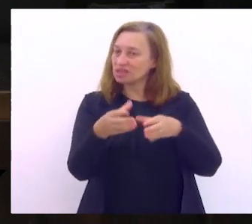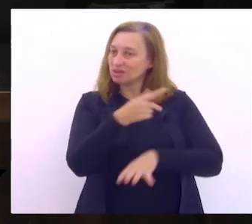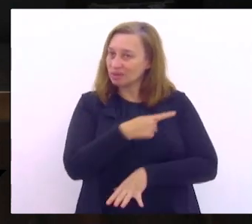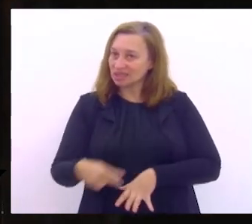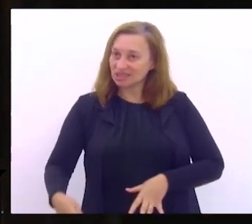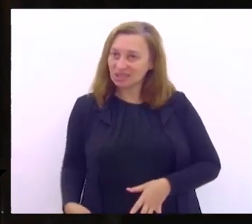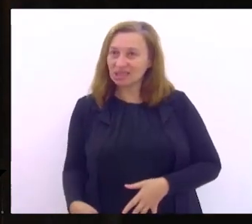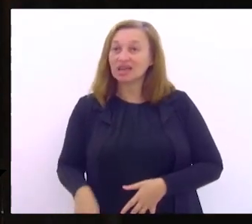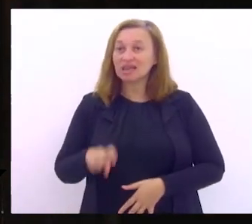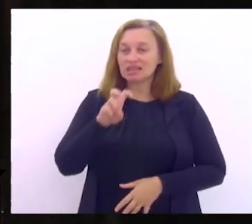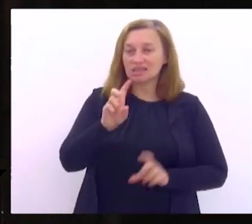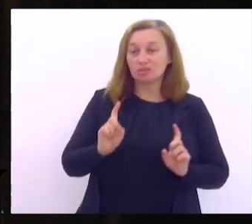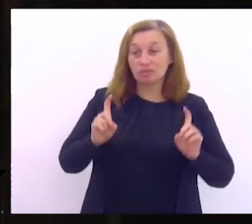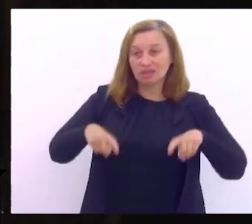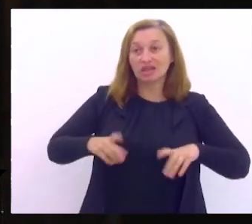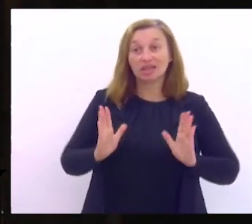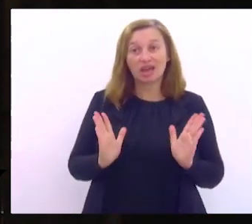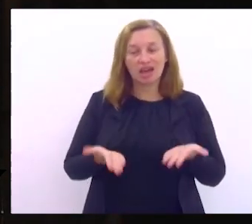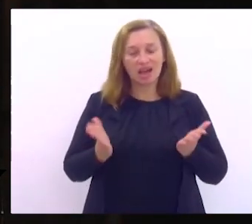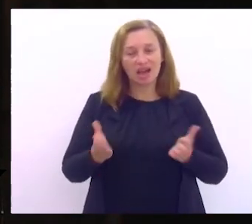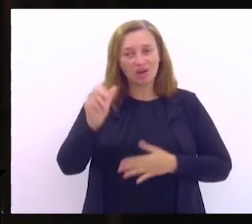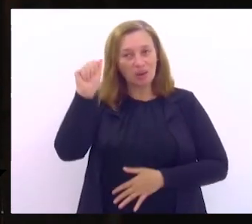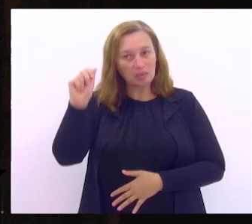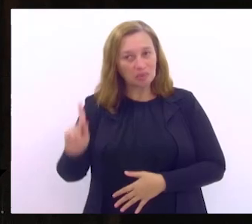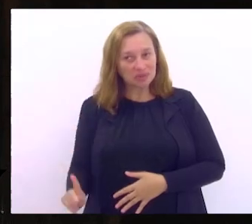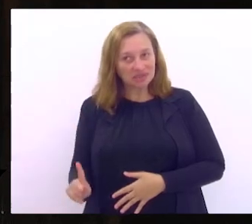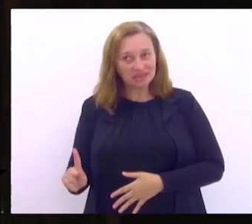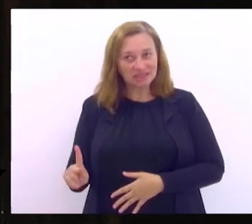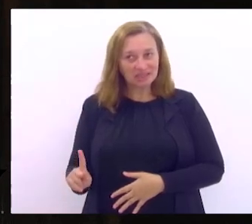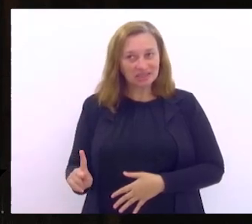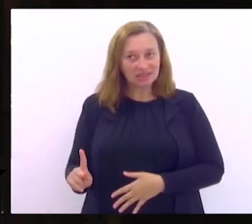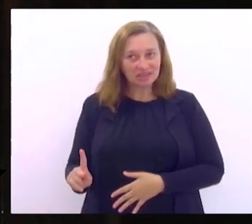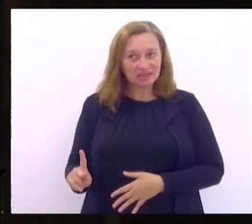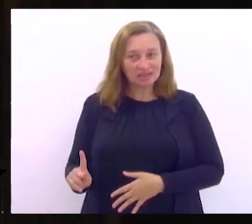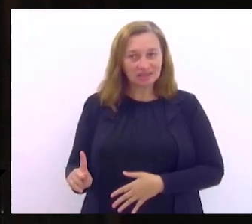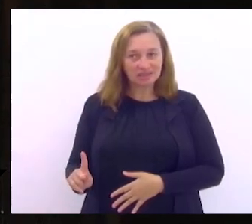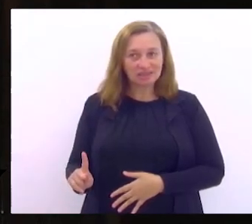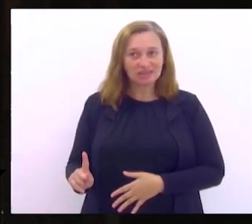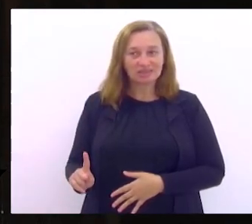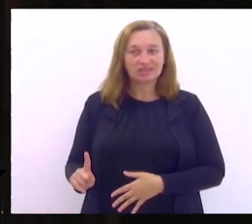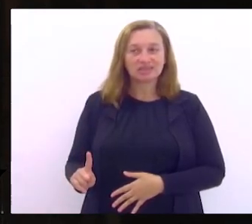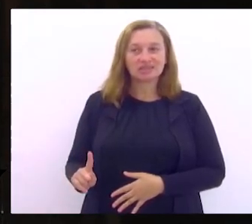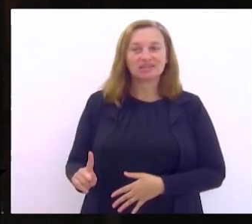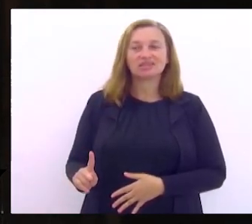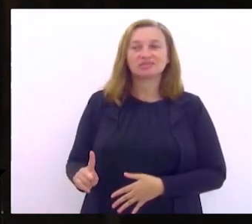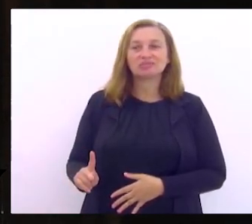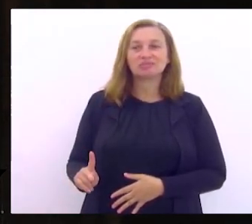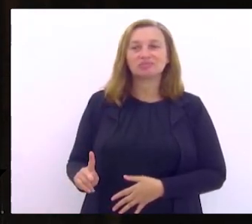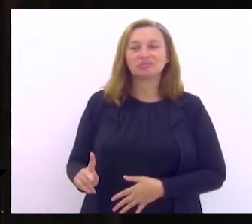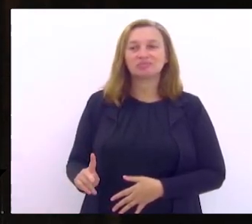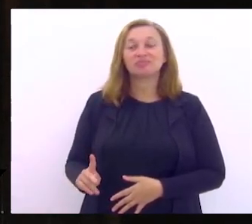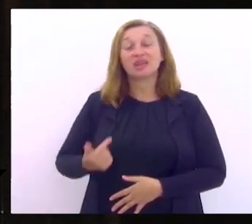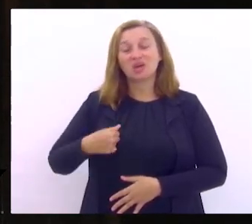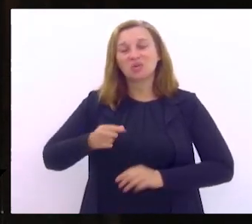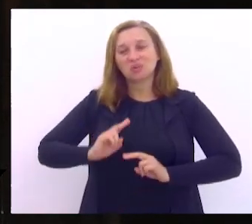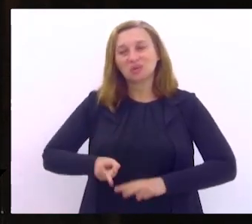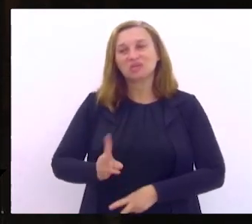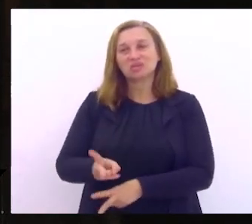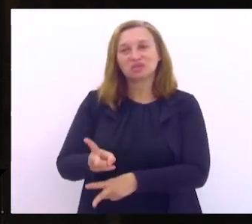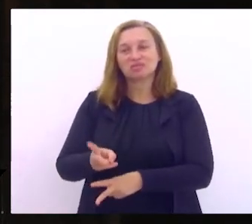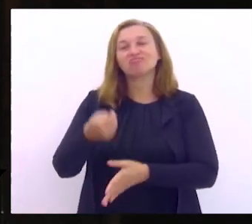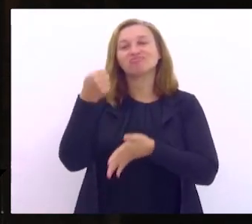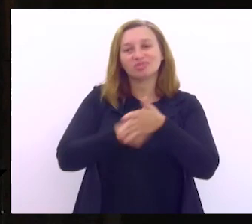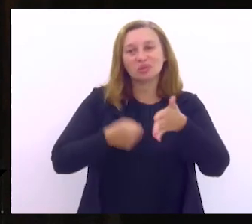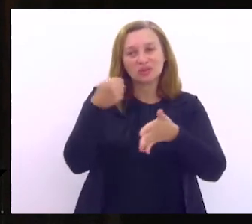mandatos e agora estou me aposentando da vida pública. Mas continuo